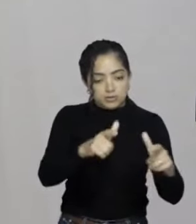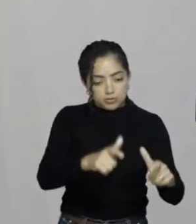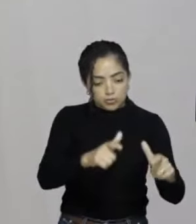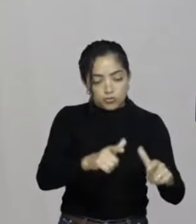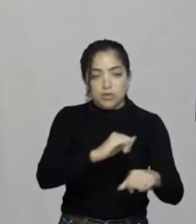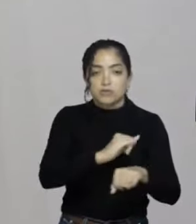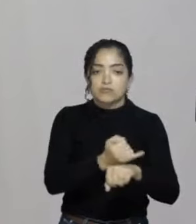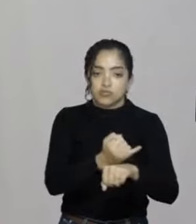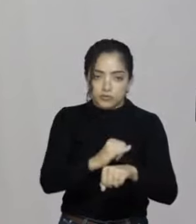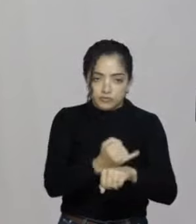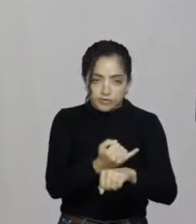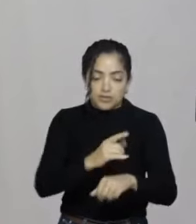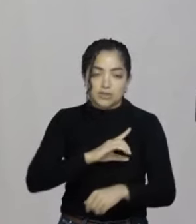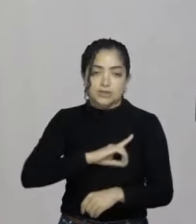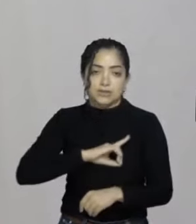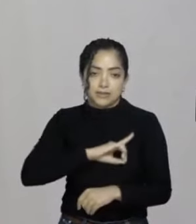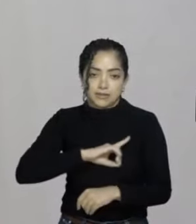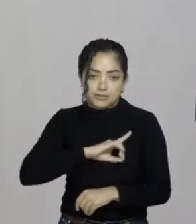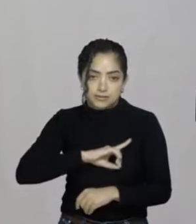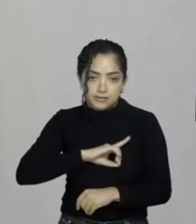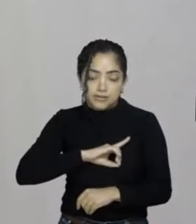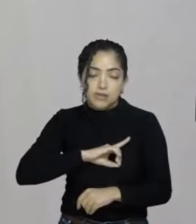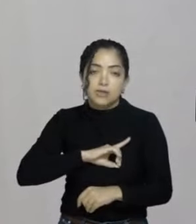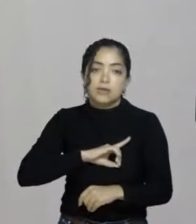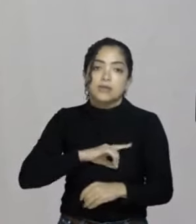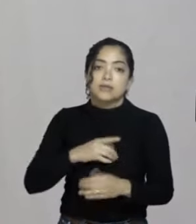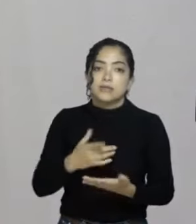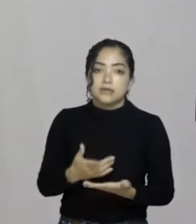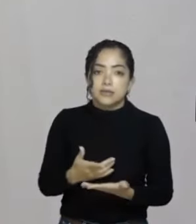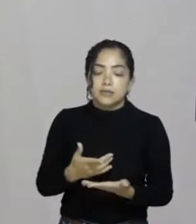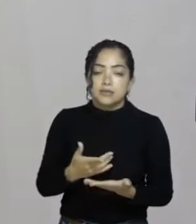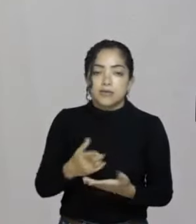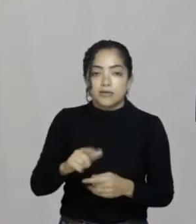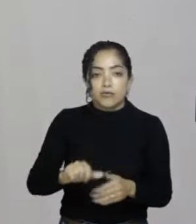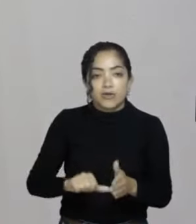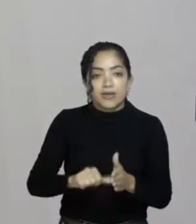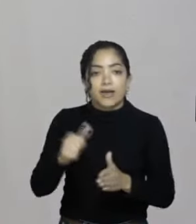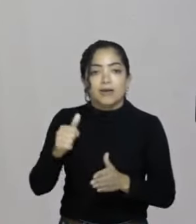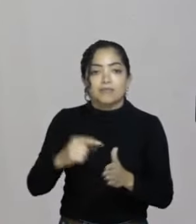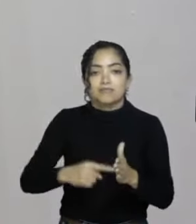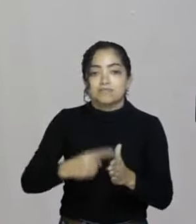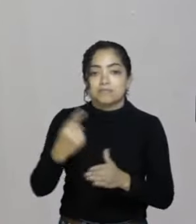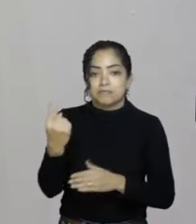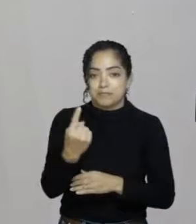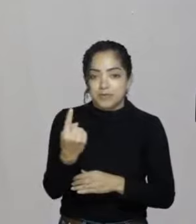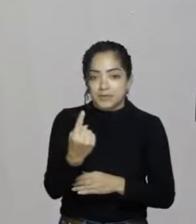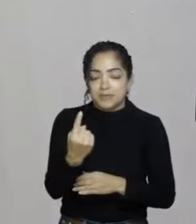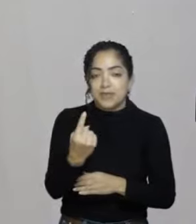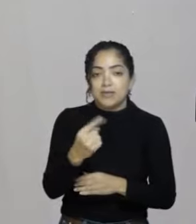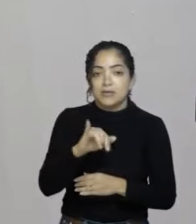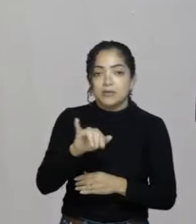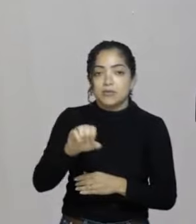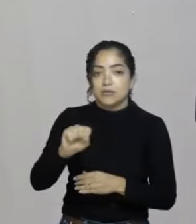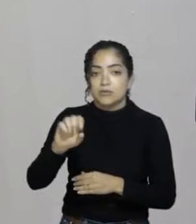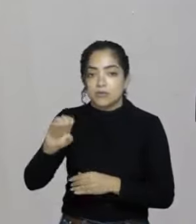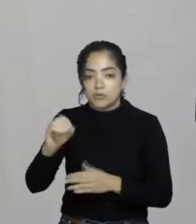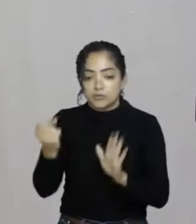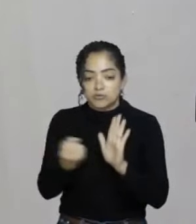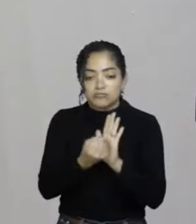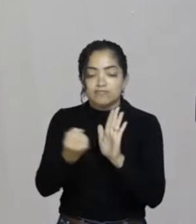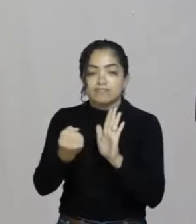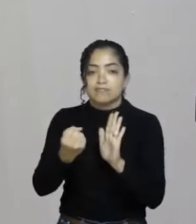essa né delegacia lá de Joinville que Pioneira recebeu aí o certificado ISO então um grande